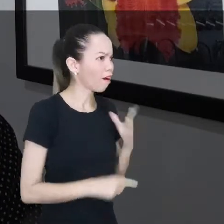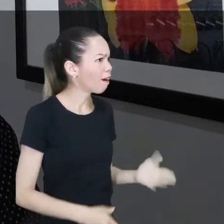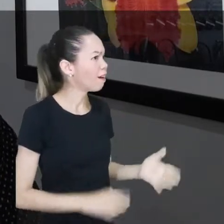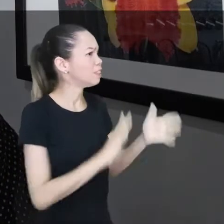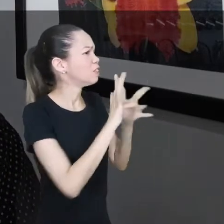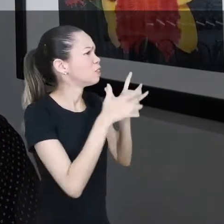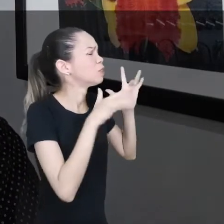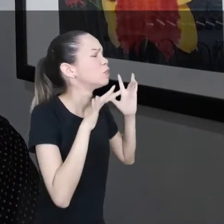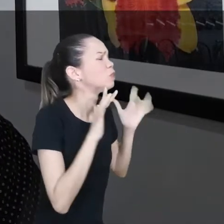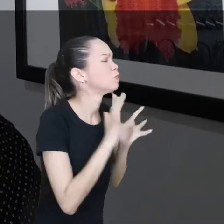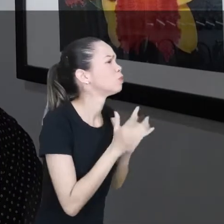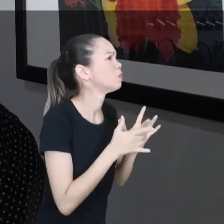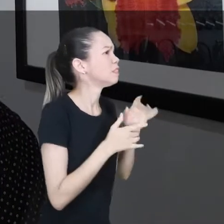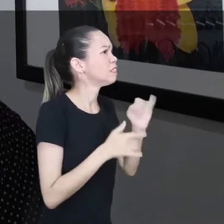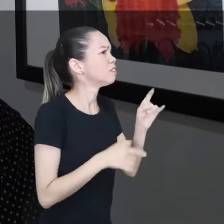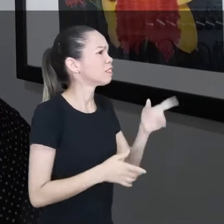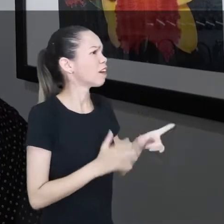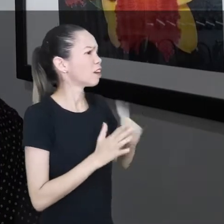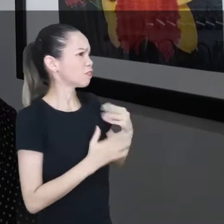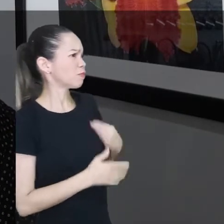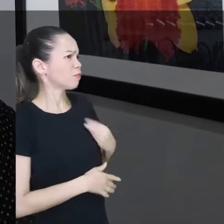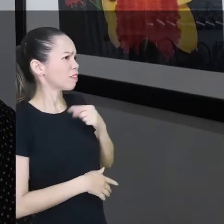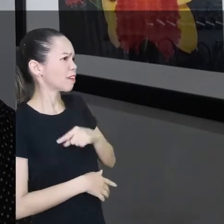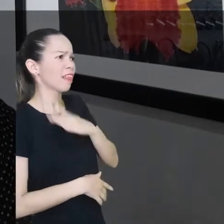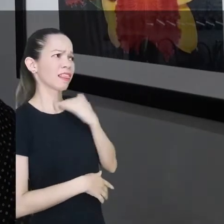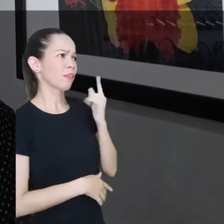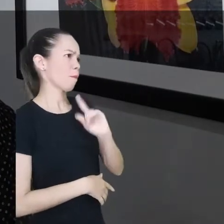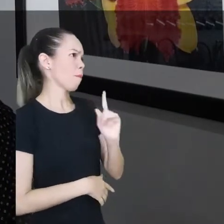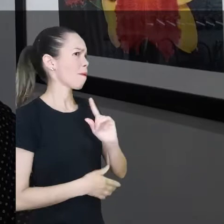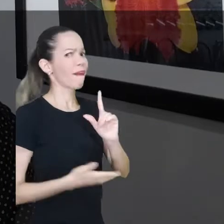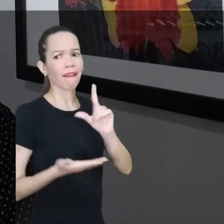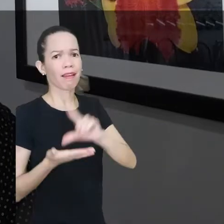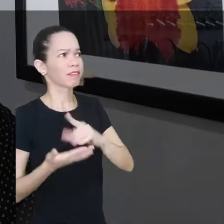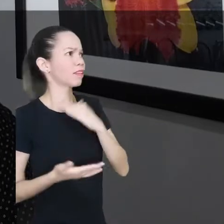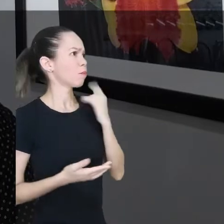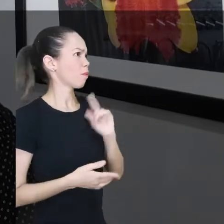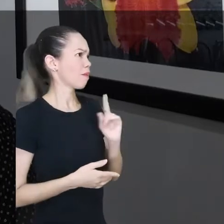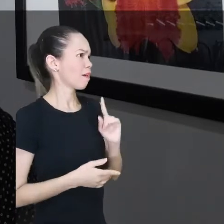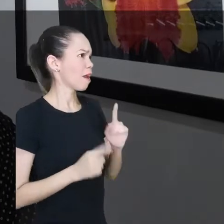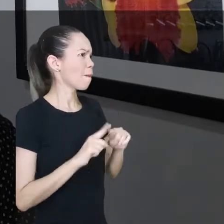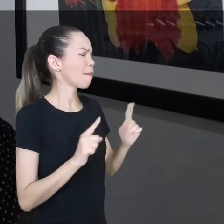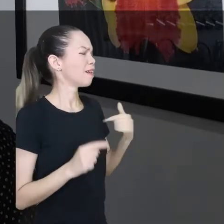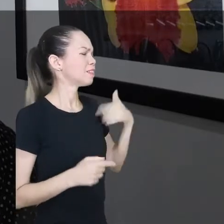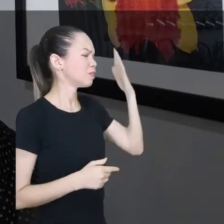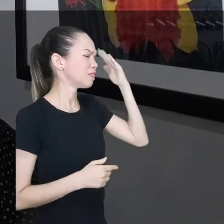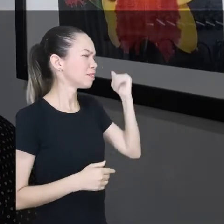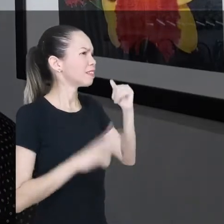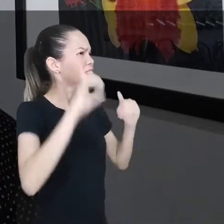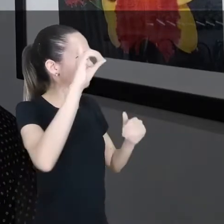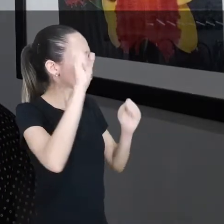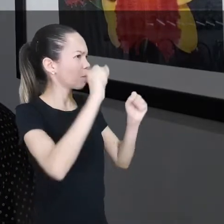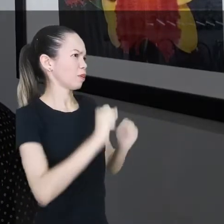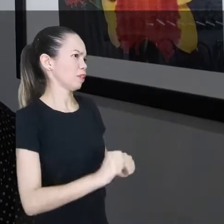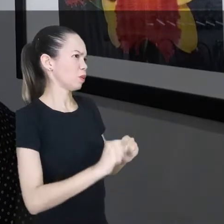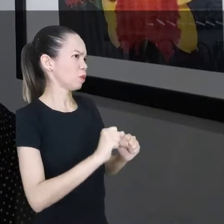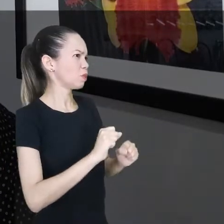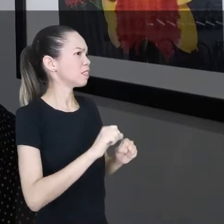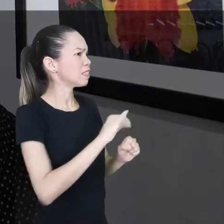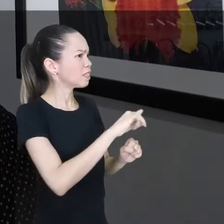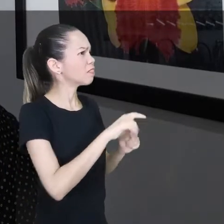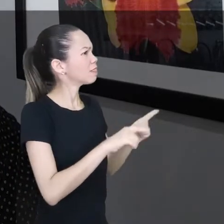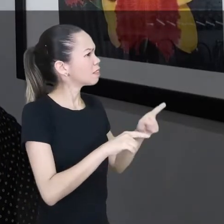morrido, mas sei que mesmo agora Deus te dará tudo o que pedires. Disse-lhe Jesus: o seu irmão